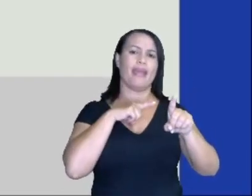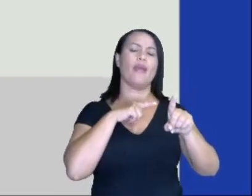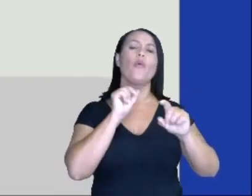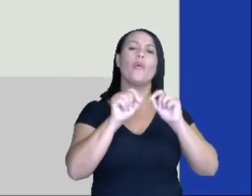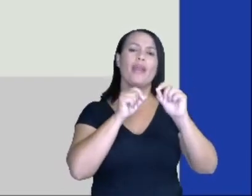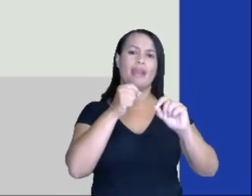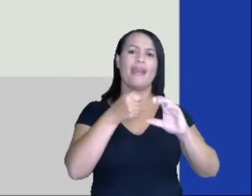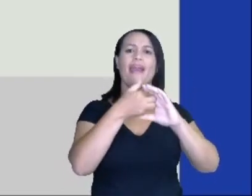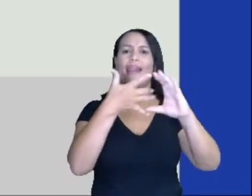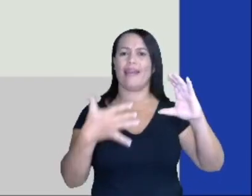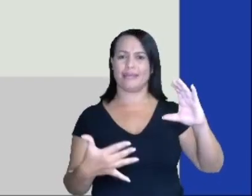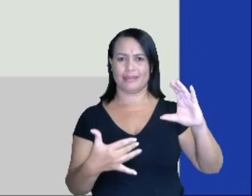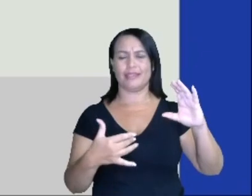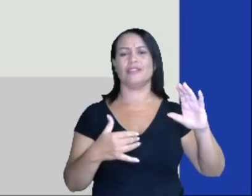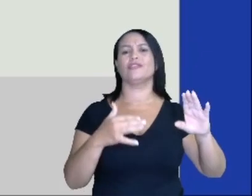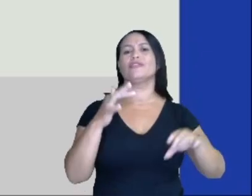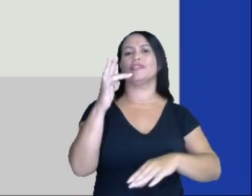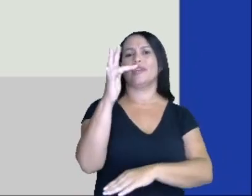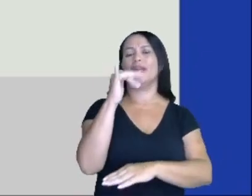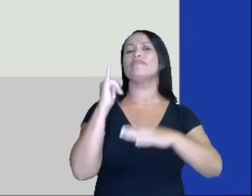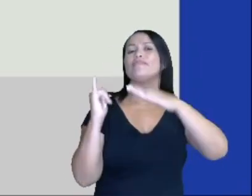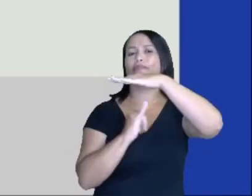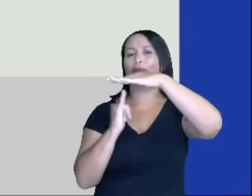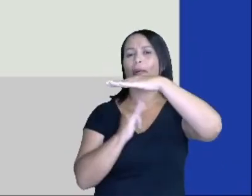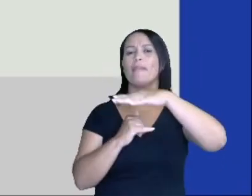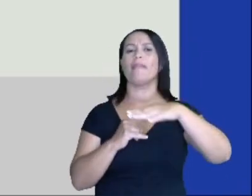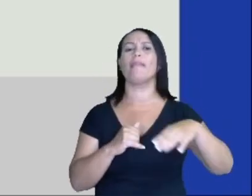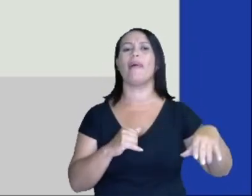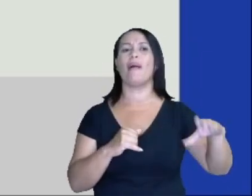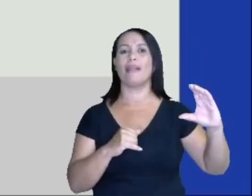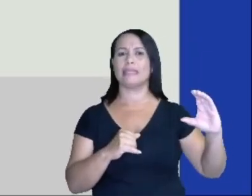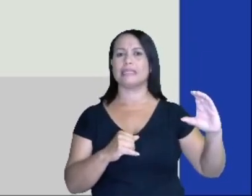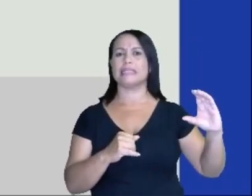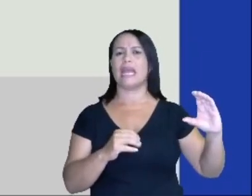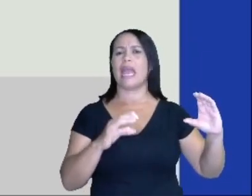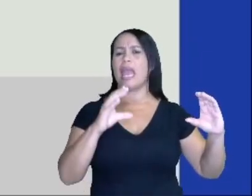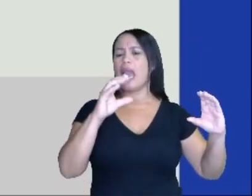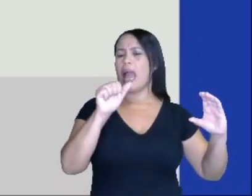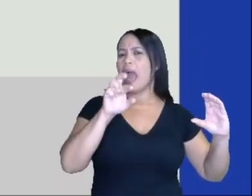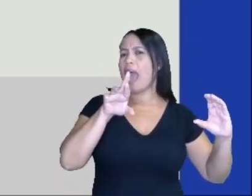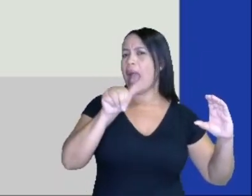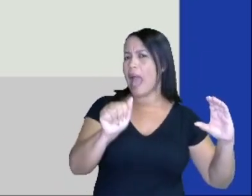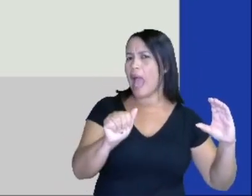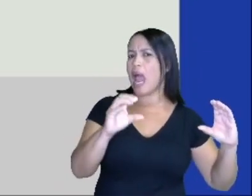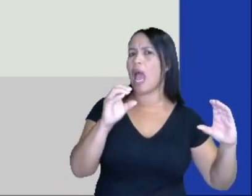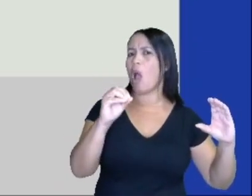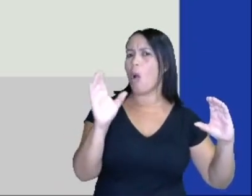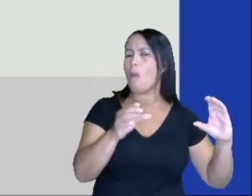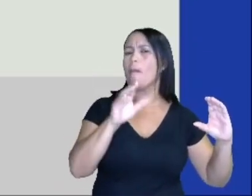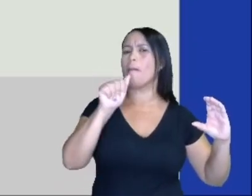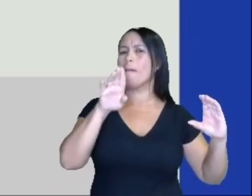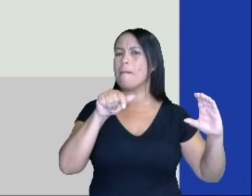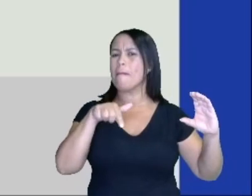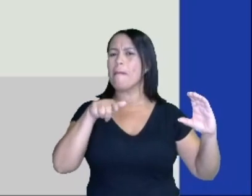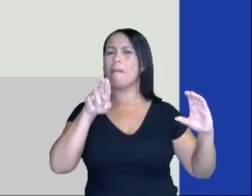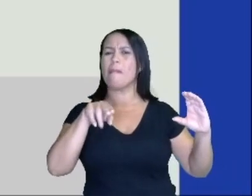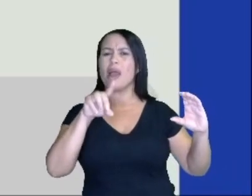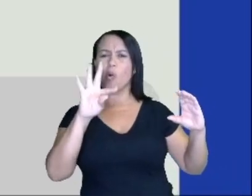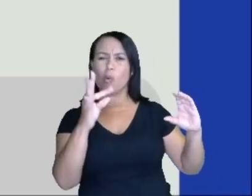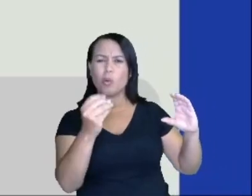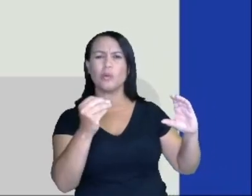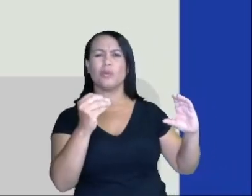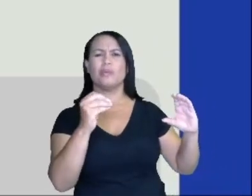linguagem informal. Letra C. Cara, o bagulho tá doido. Percebam que tem gírias. Cara,